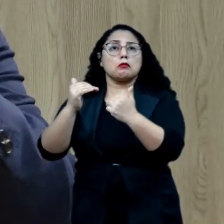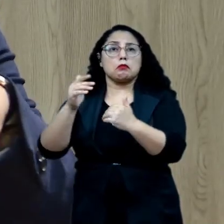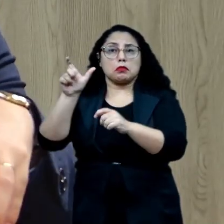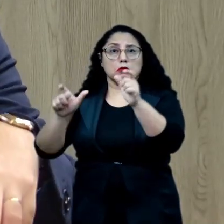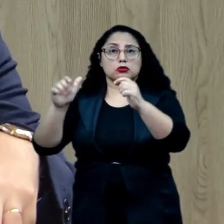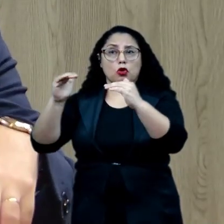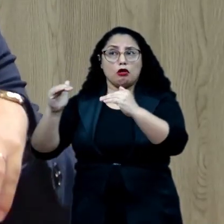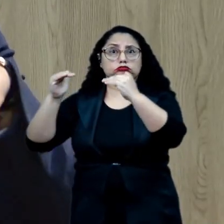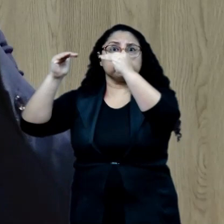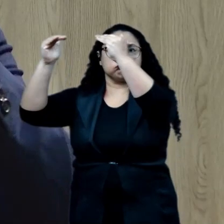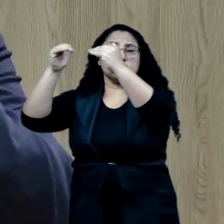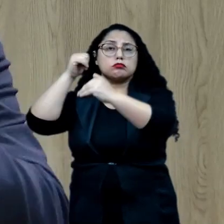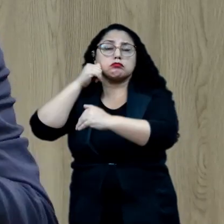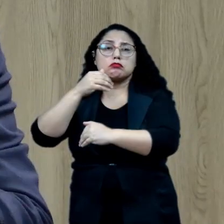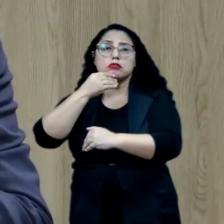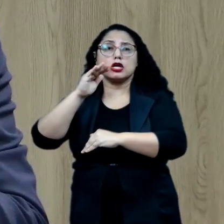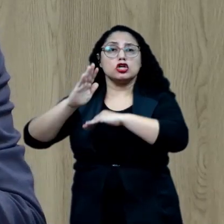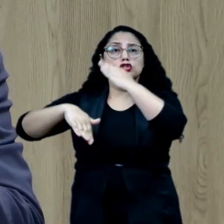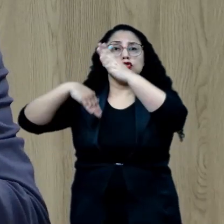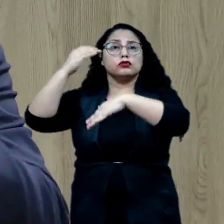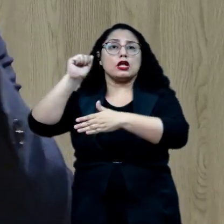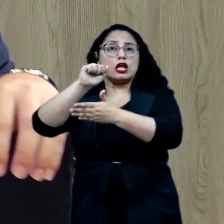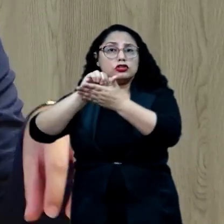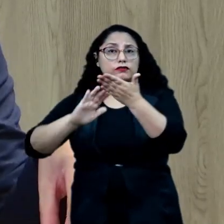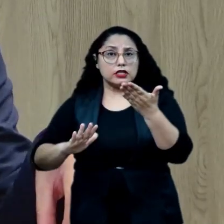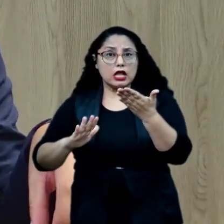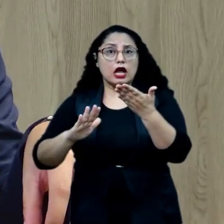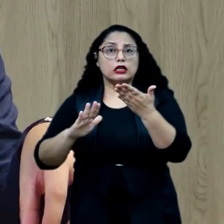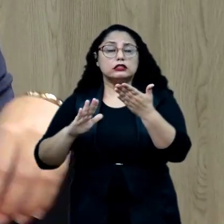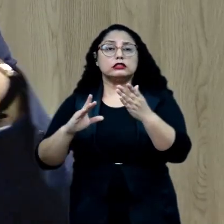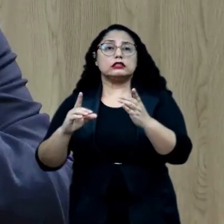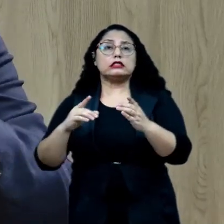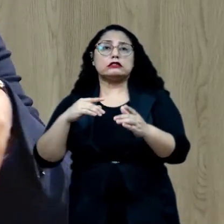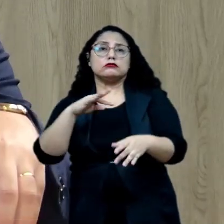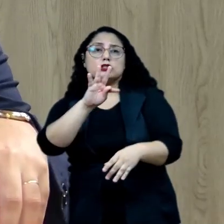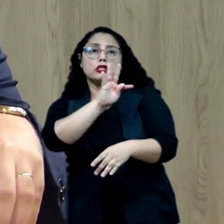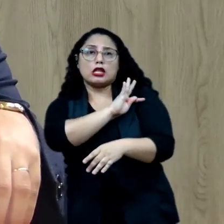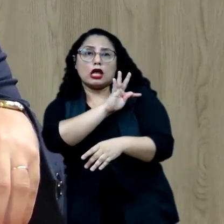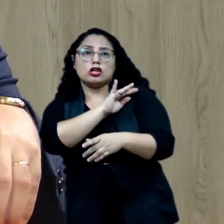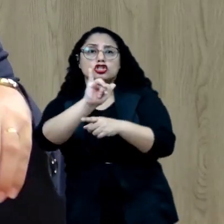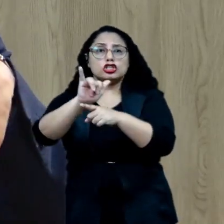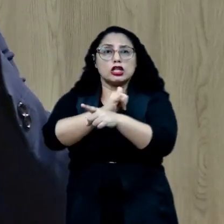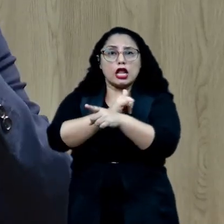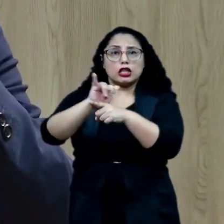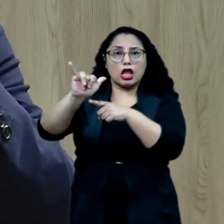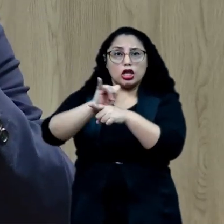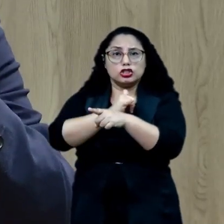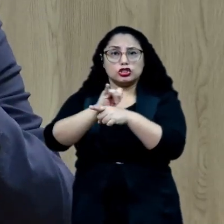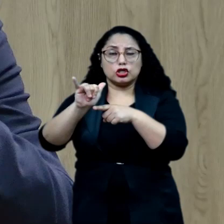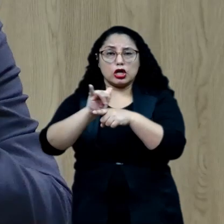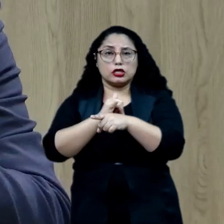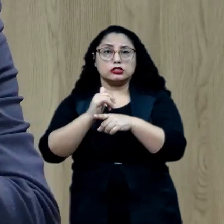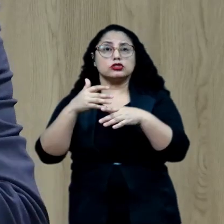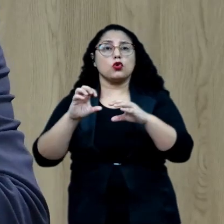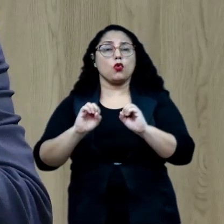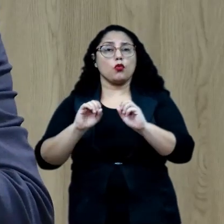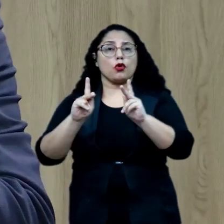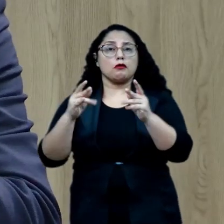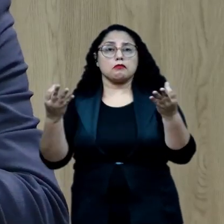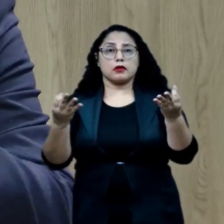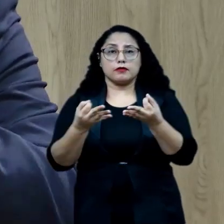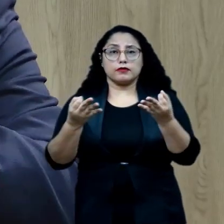ou executivas e desenvolvendo atividades táticas e estratégicas. Ok? Perfeito.